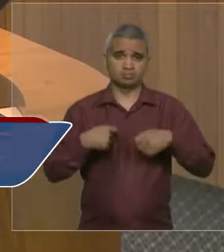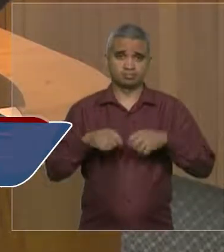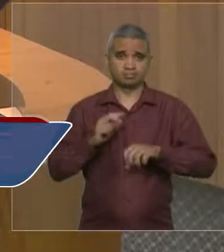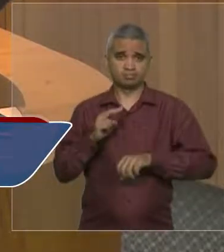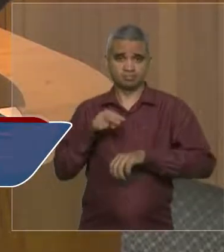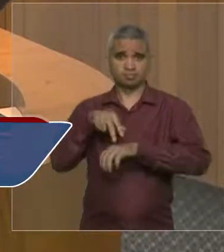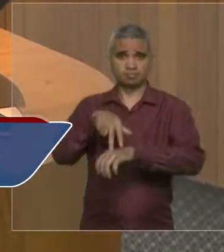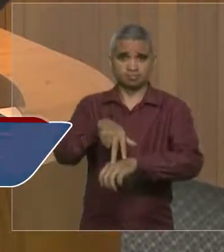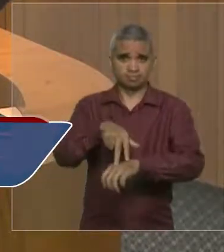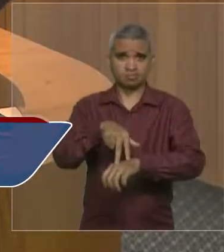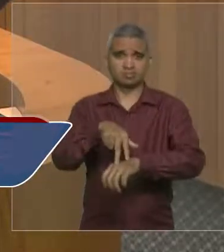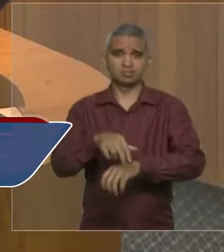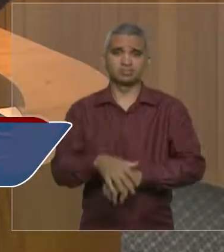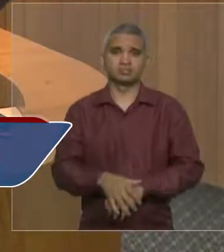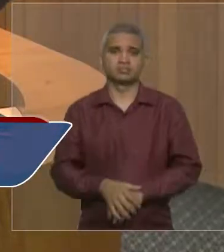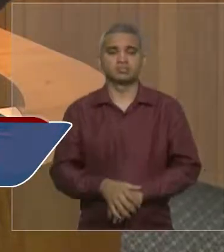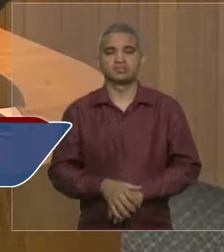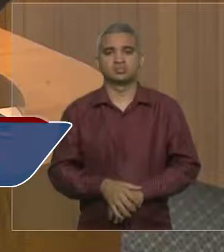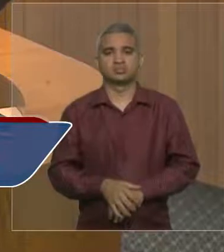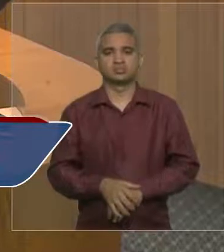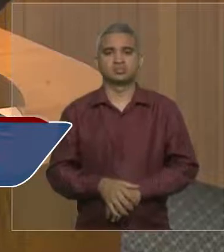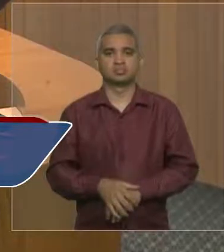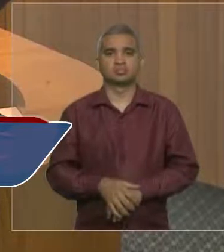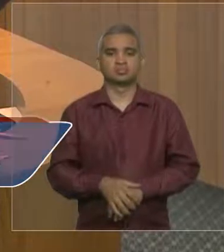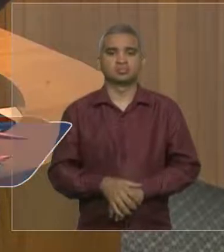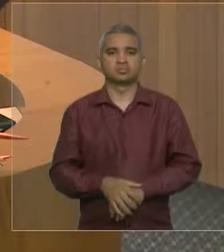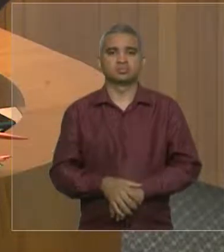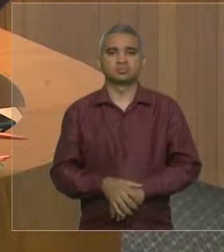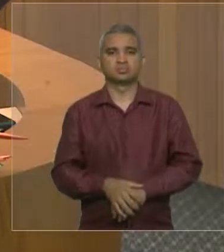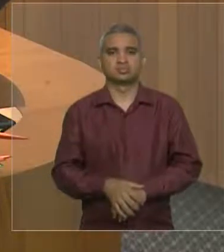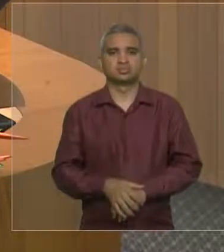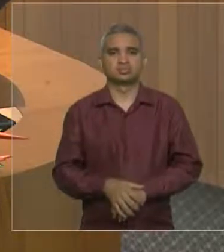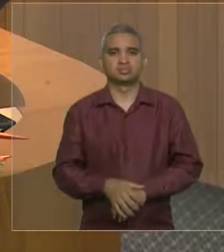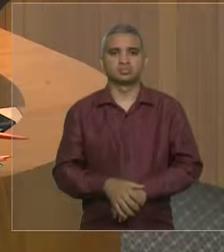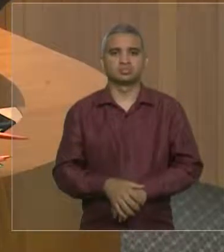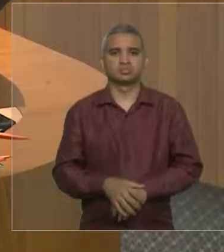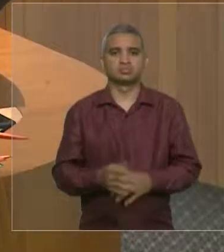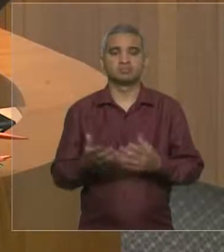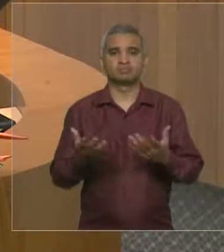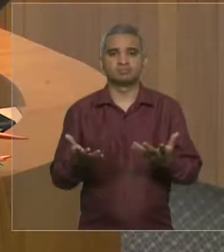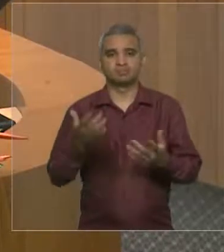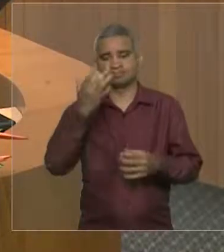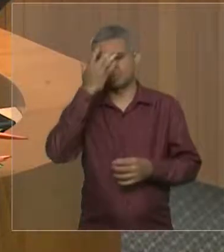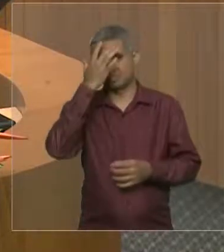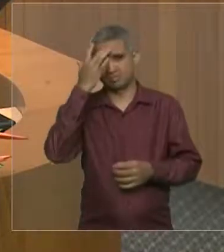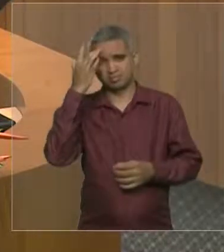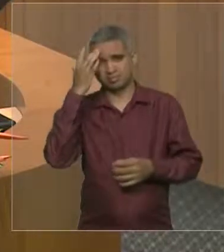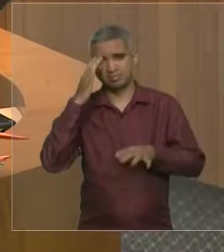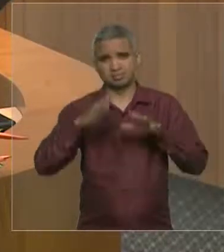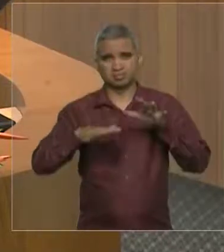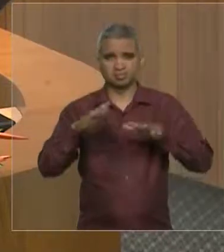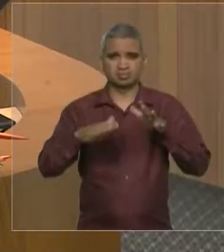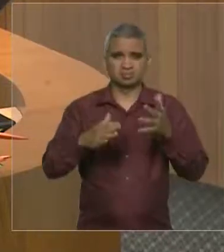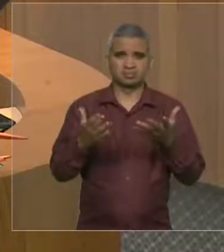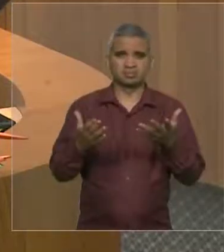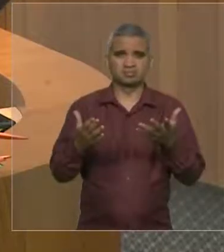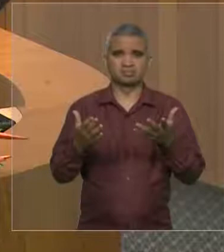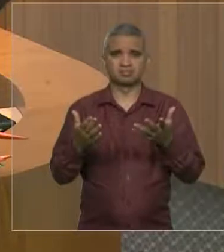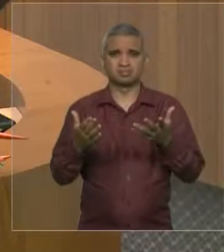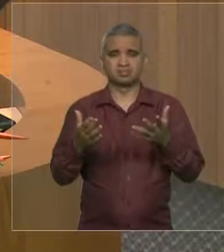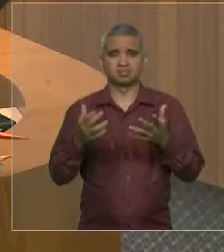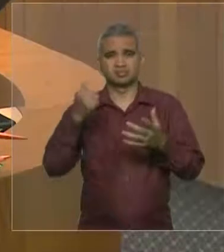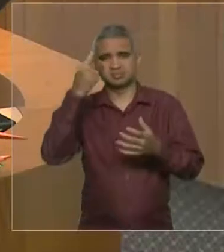para muito além do que a gente espera que as pessoas façam, no sentido de